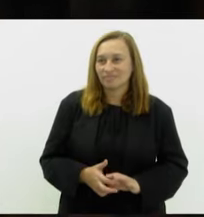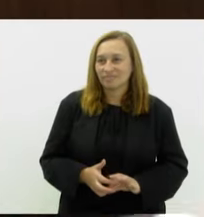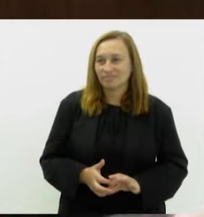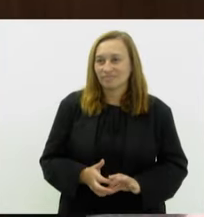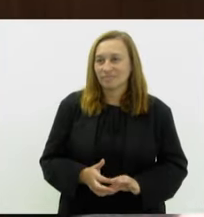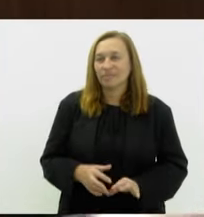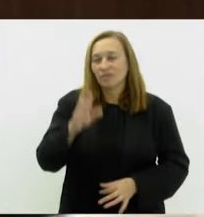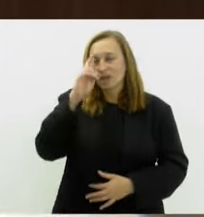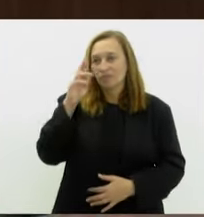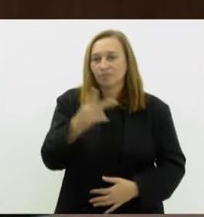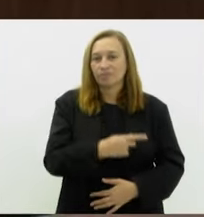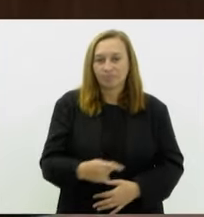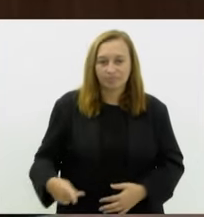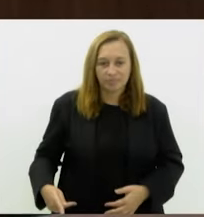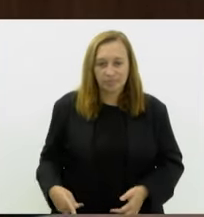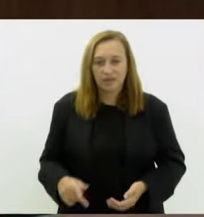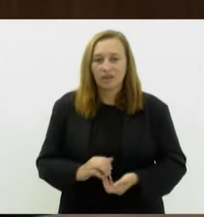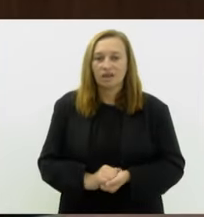Senhora presidente,